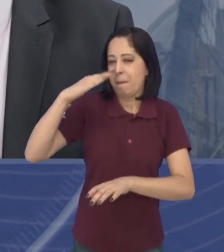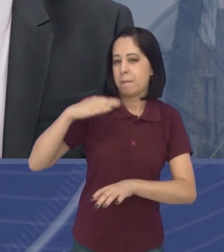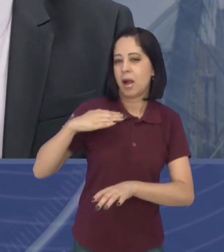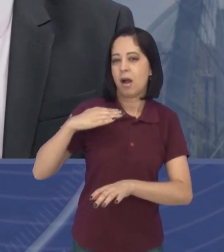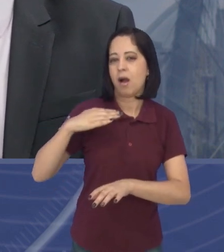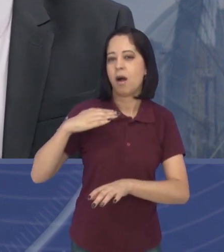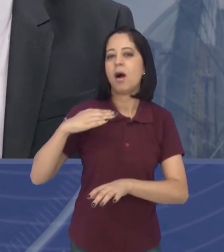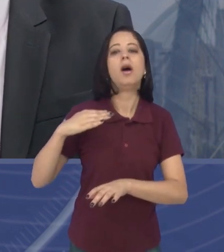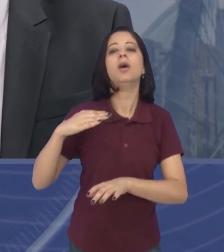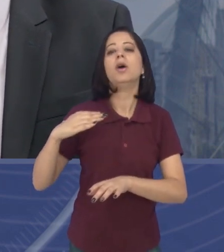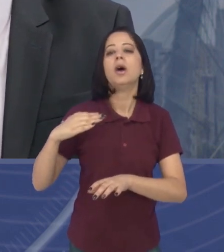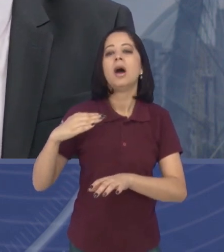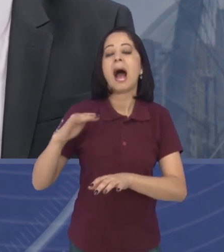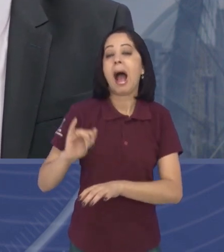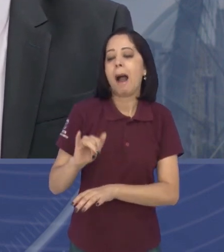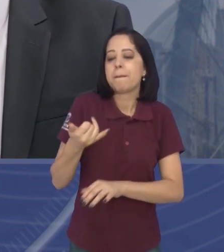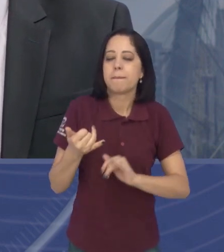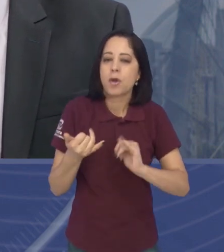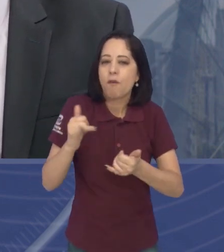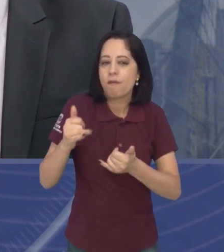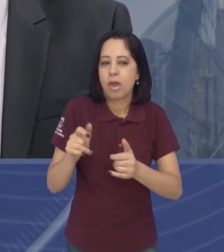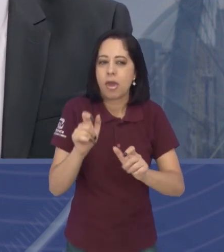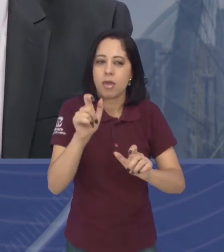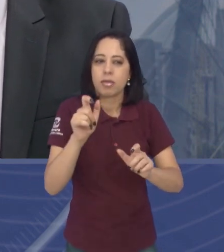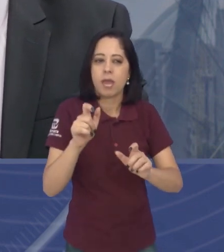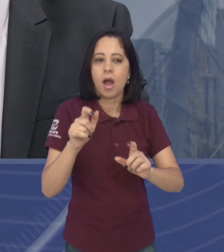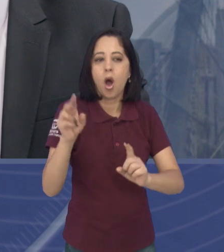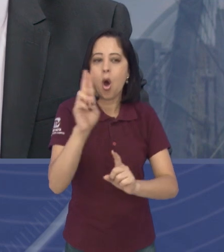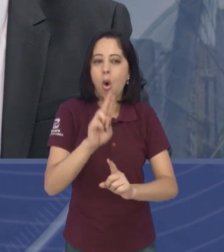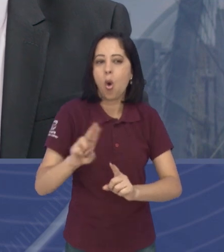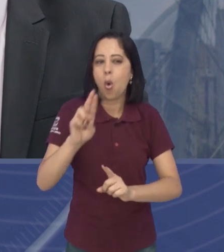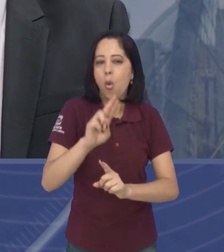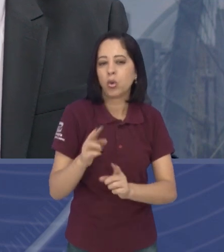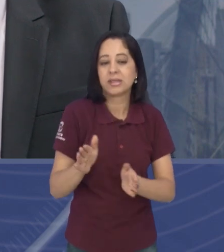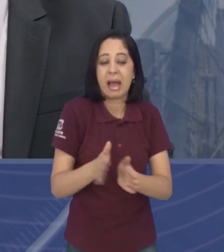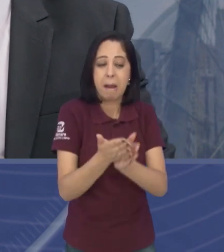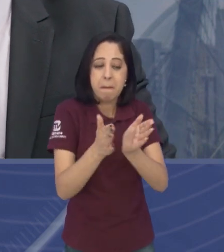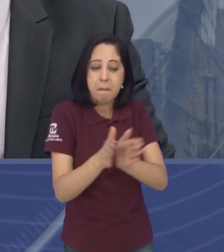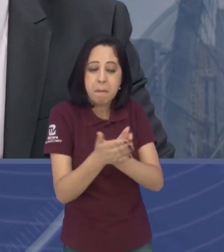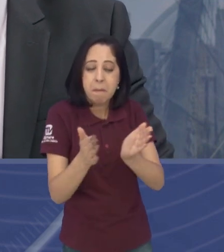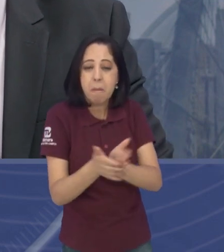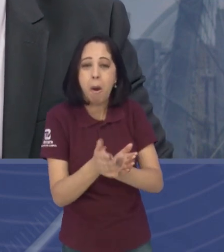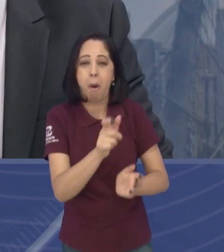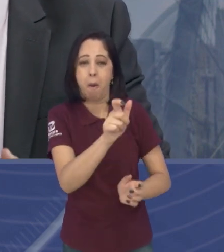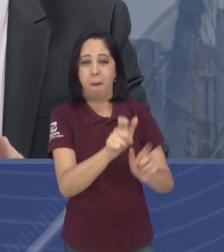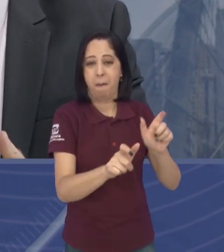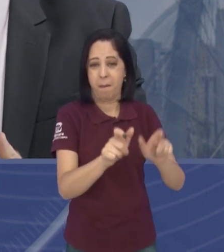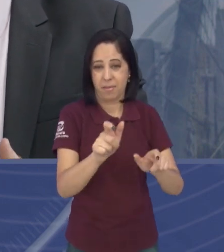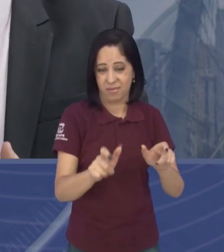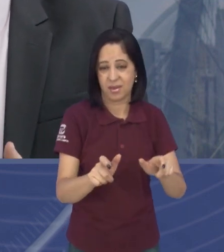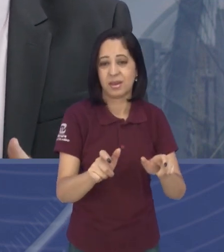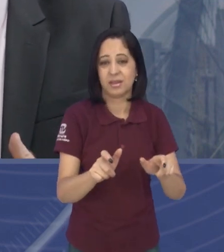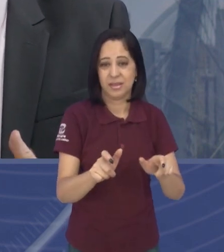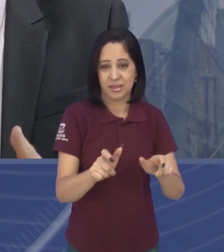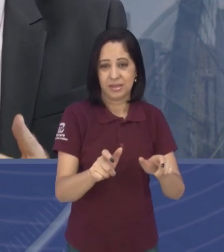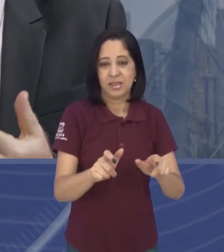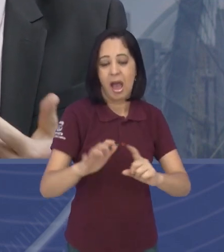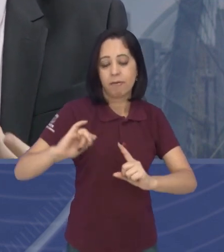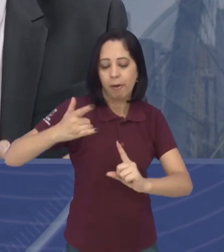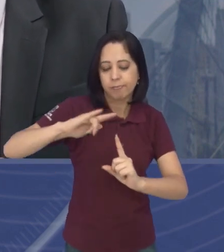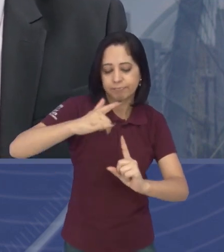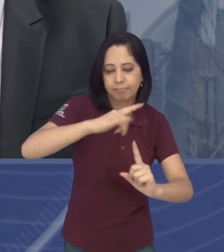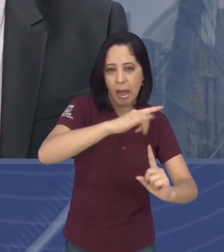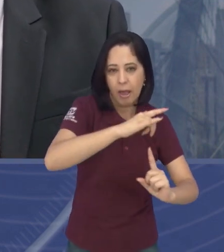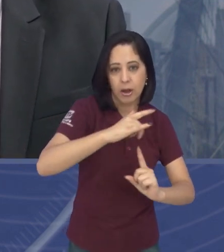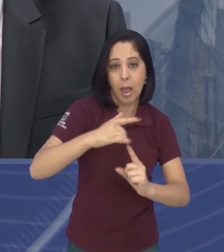pessoas em situação de vulnerabilidade, viciados, moradores de rua, porque muitos deles têm CPF